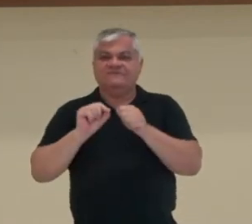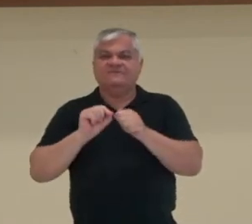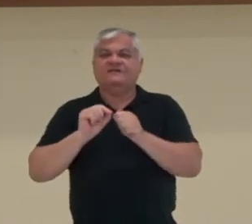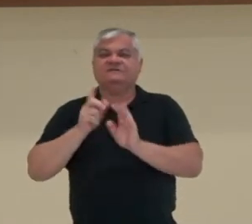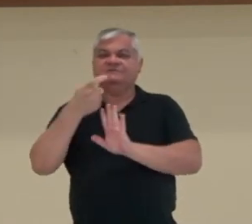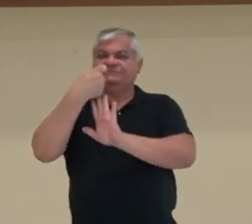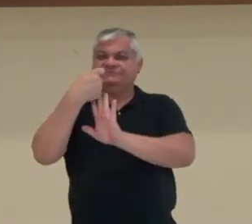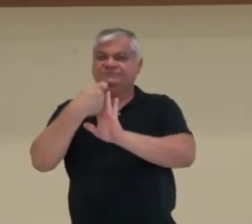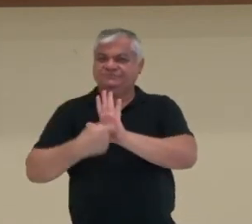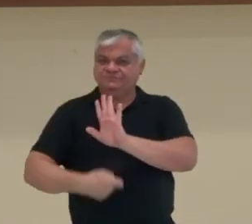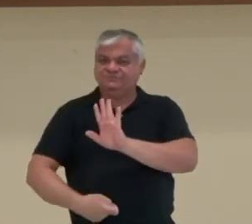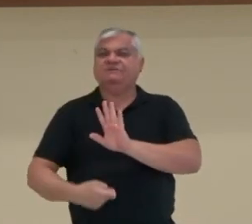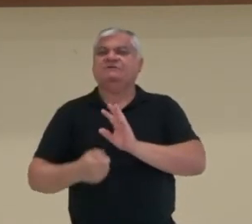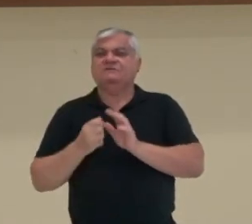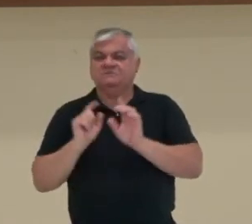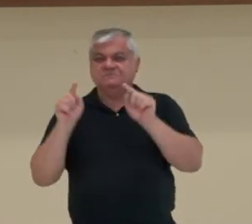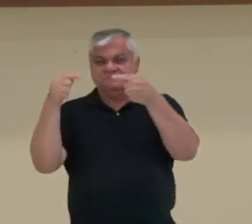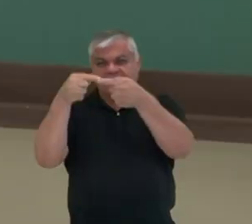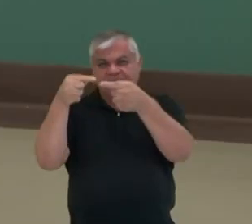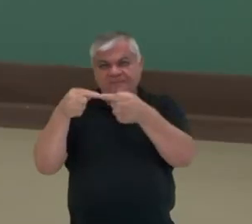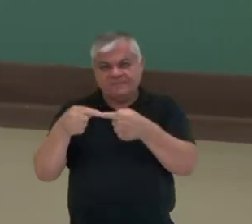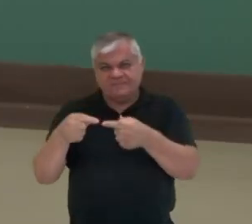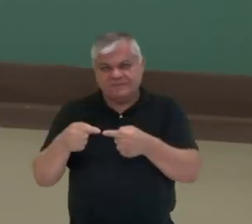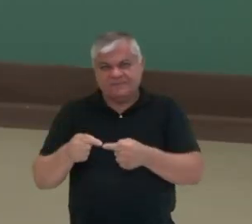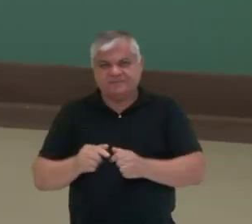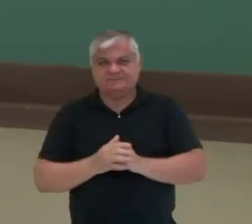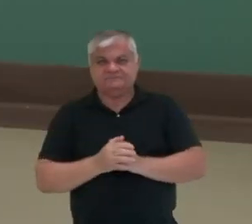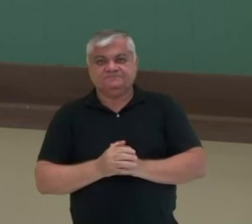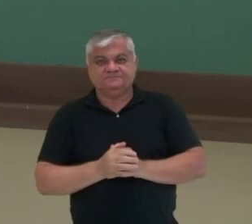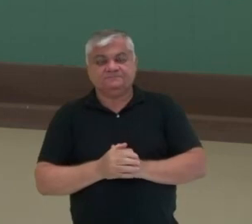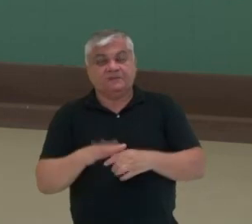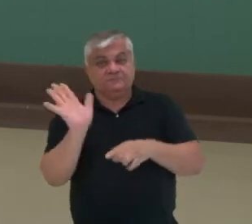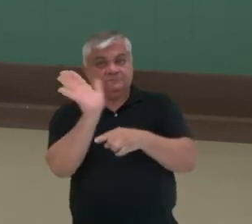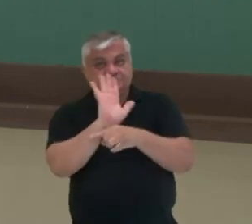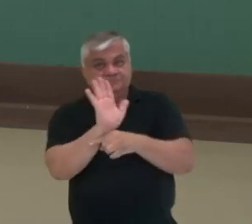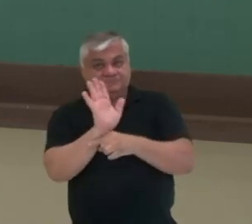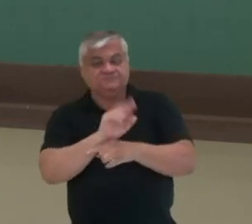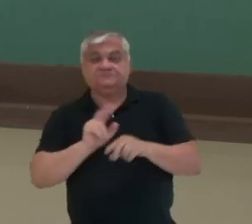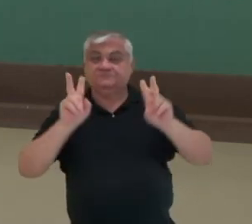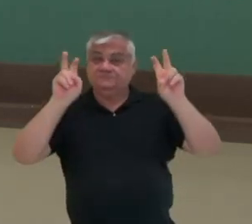dissertativo argumentativo conforme o modelo Enem. Neste vídeo,